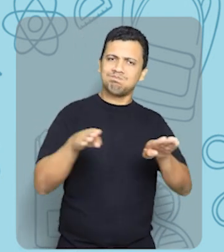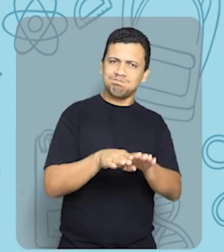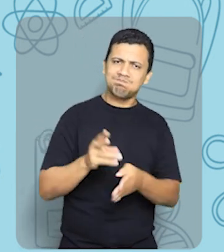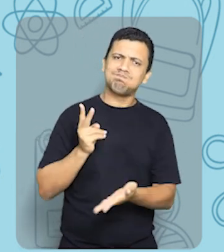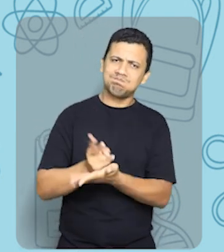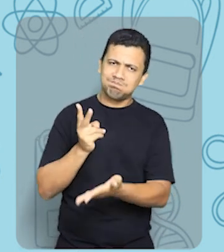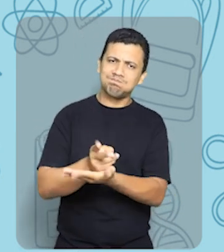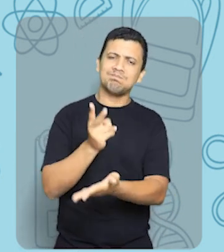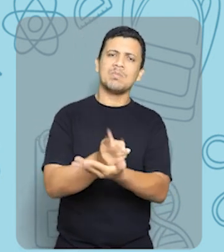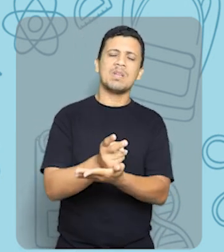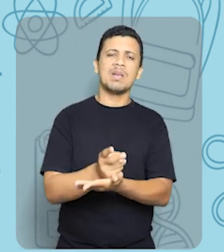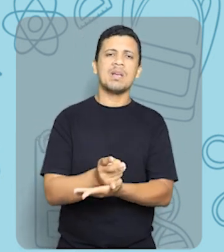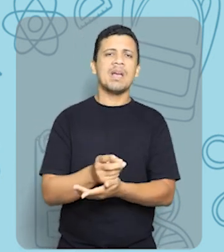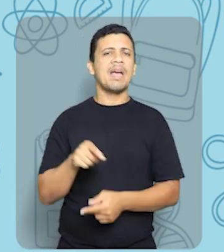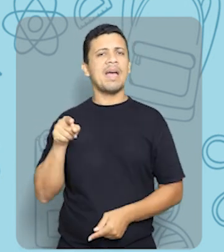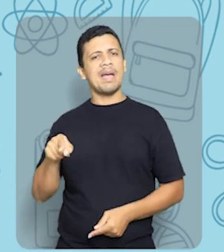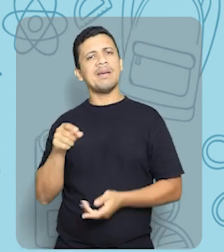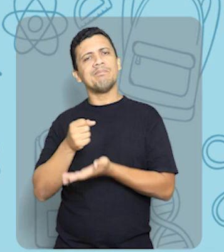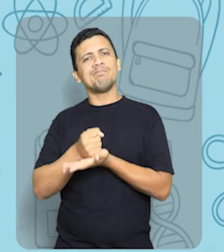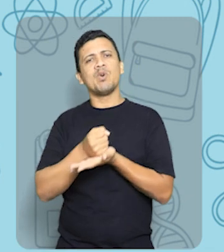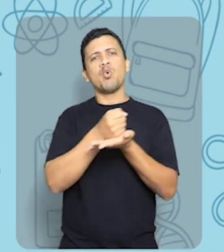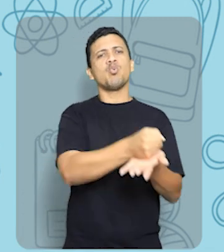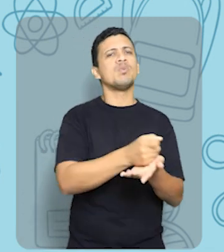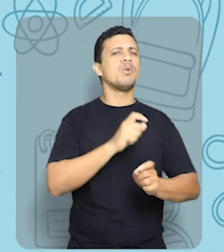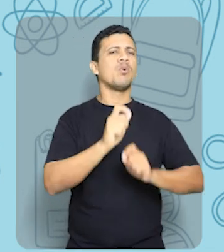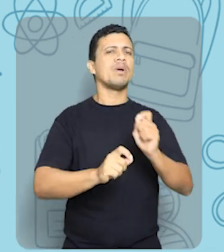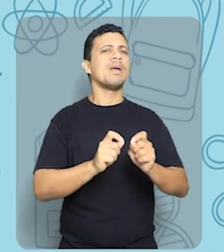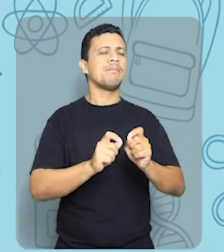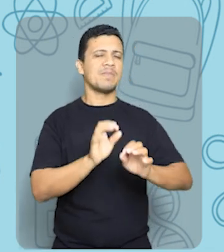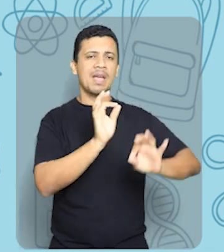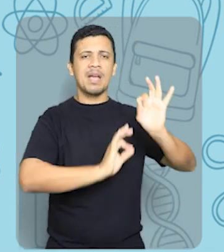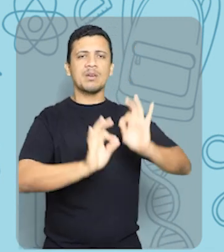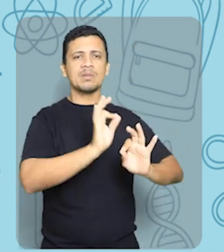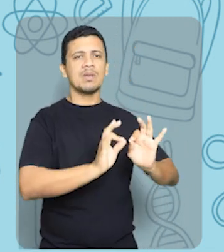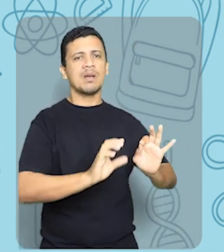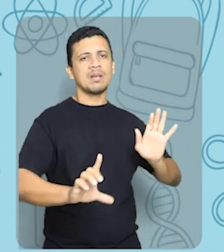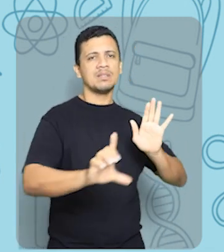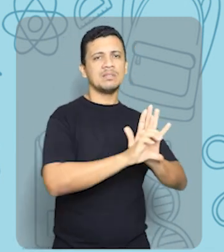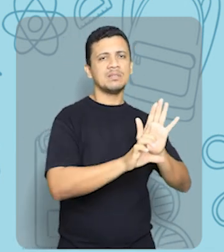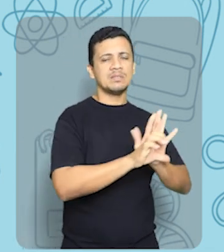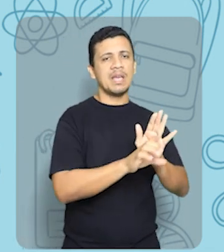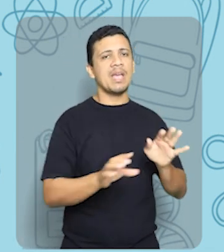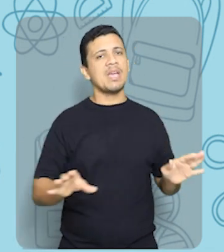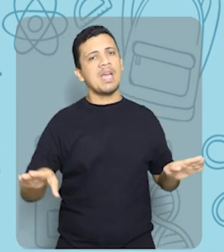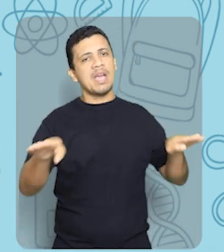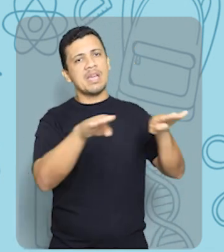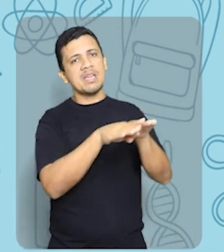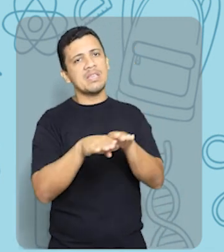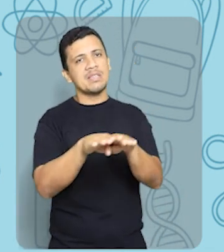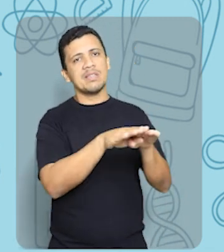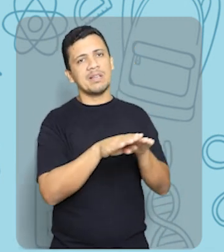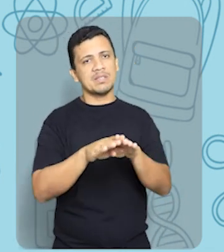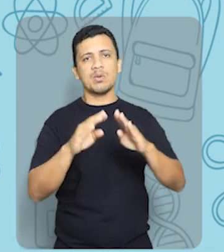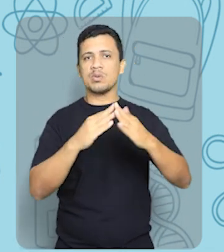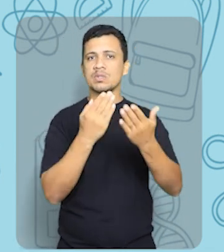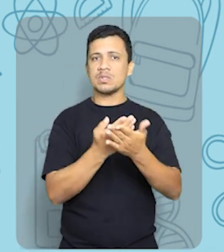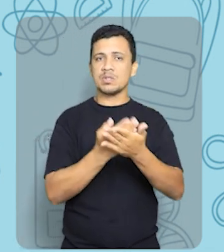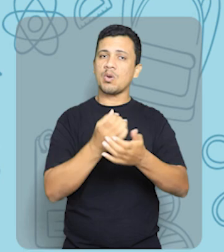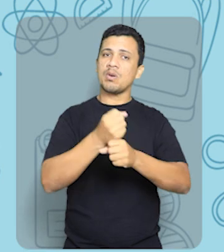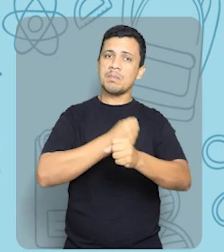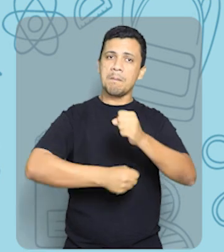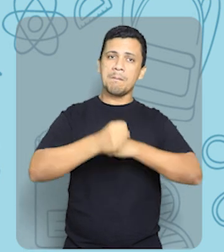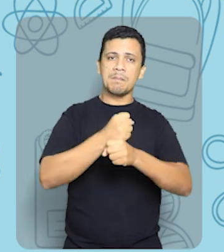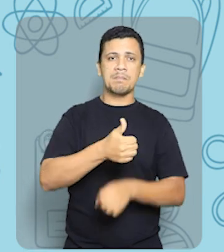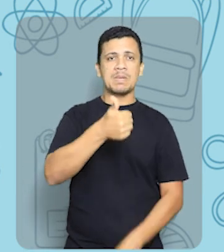Alguns de seus feitos foi a contribuição na elaboração da Lei de Integração Escolar em